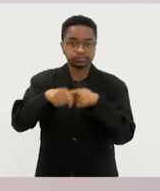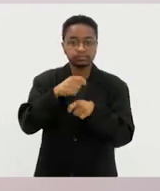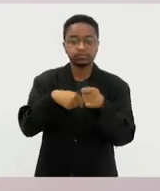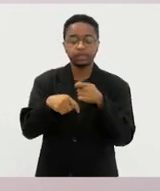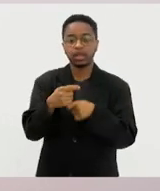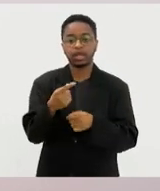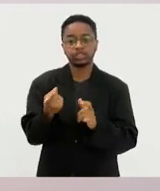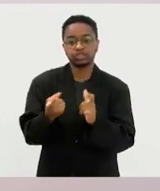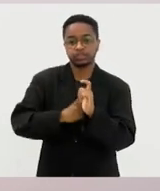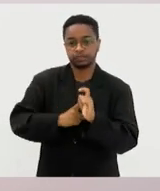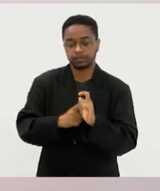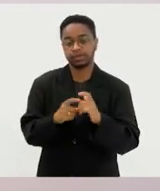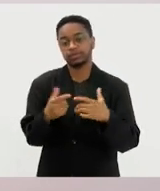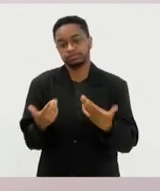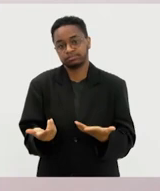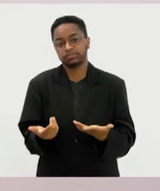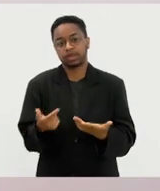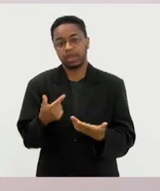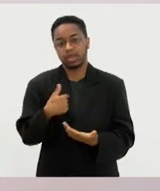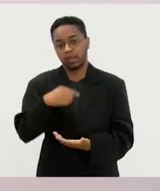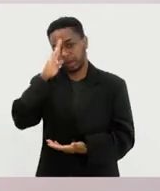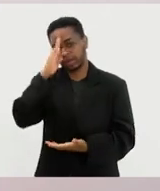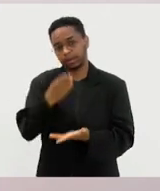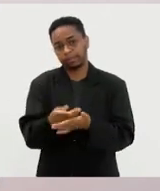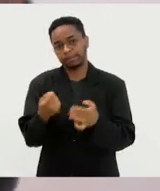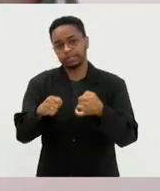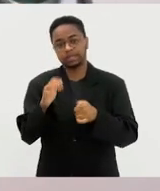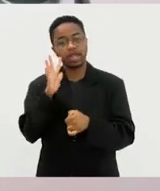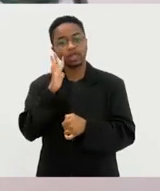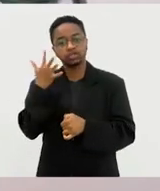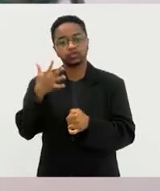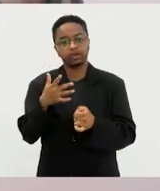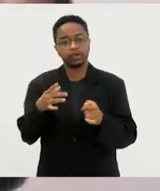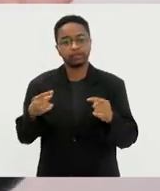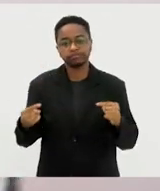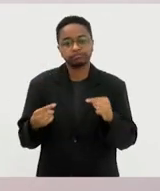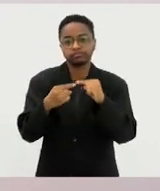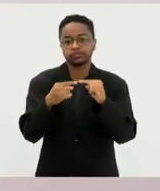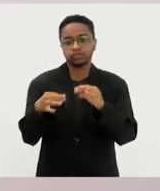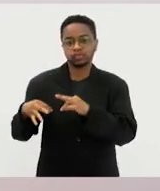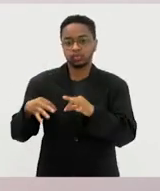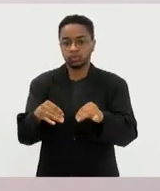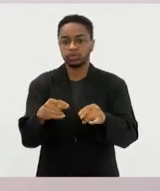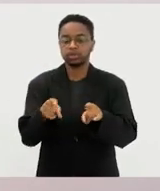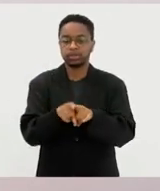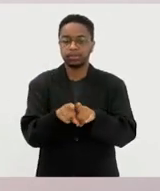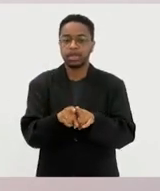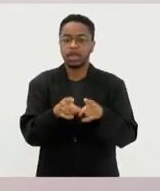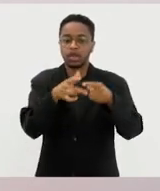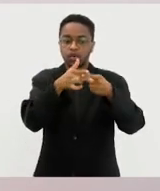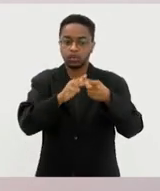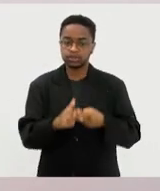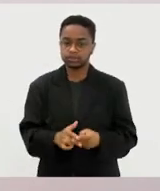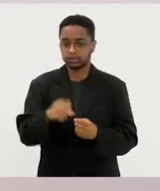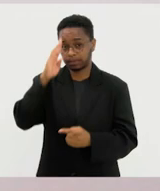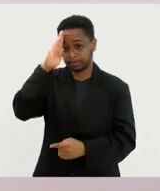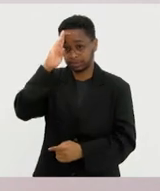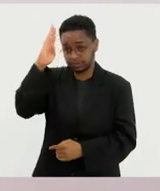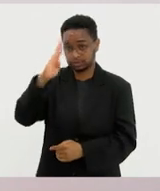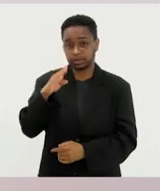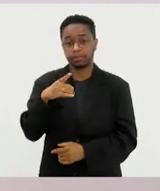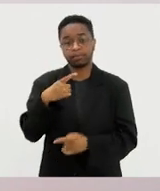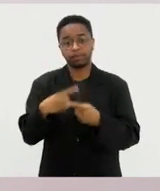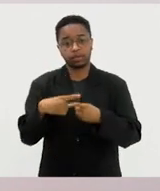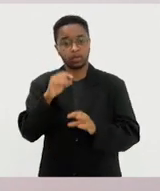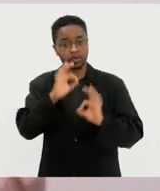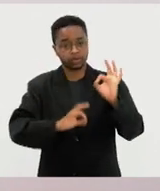também. Então, assim, esse casamento tem que ser bom para todo mundo. A questão do índice de correção é fundamental. Assim, não, isso foi moldado numa época